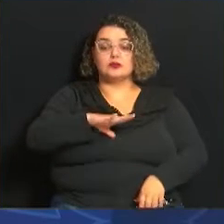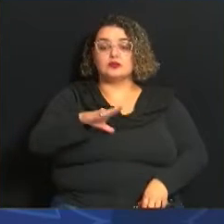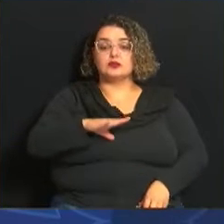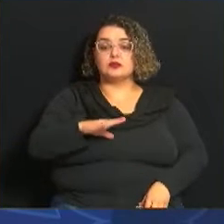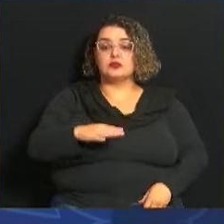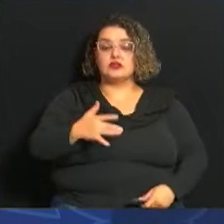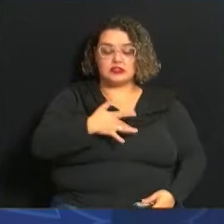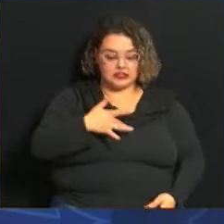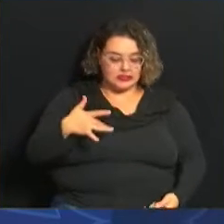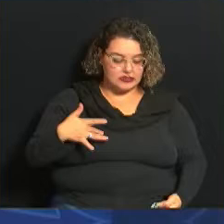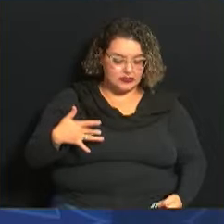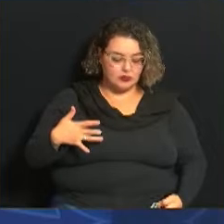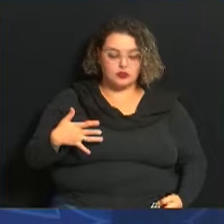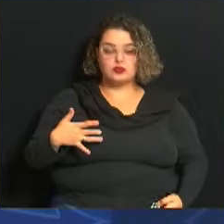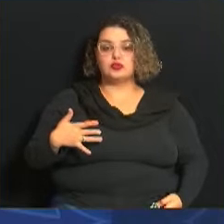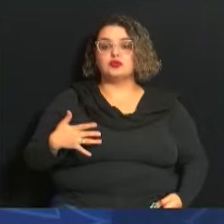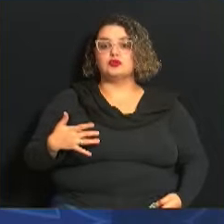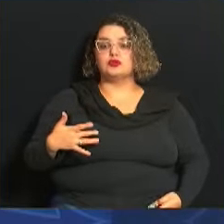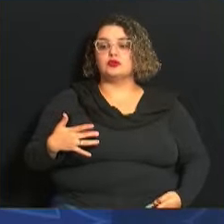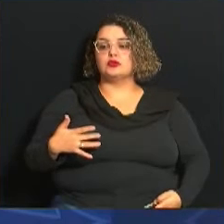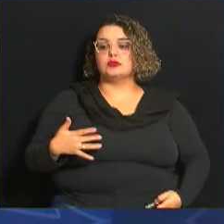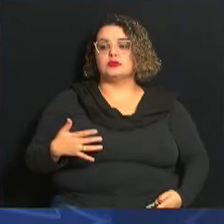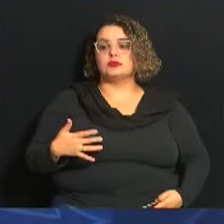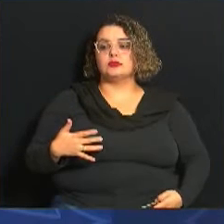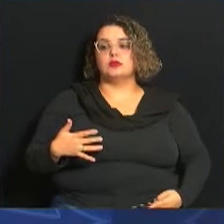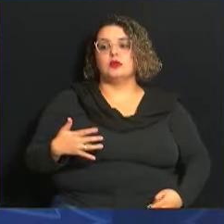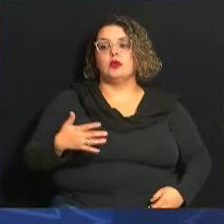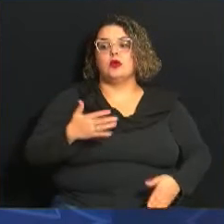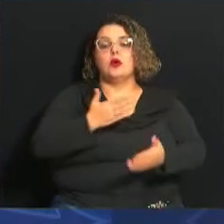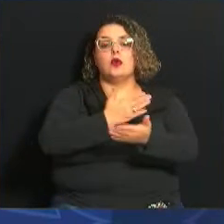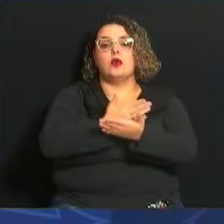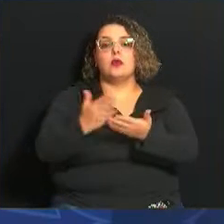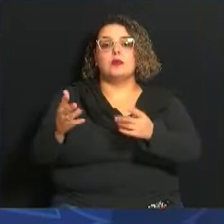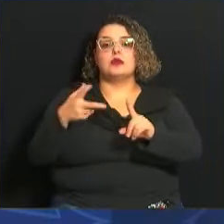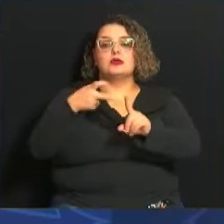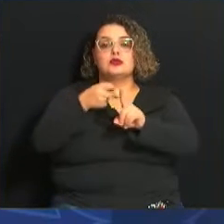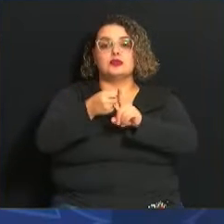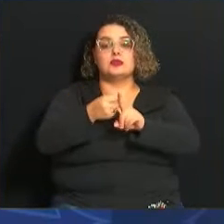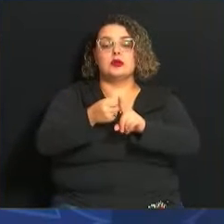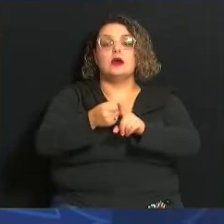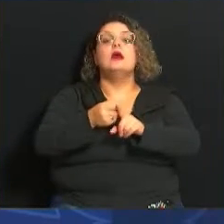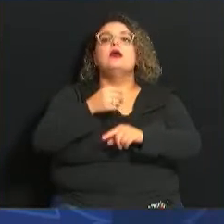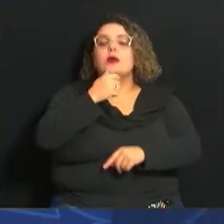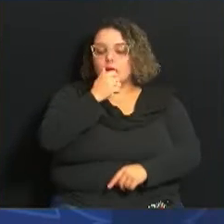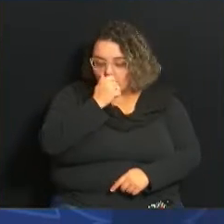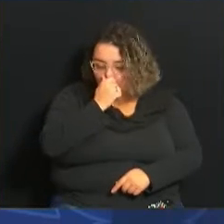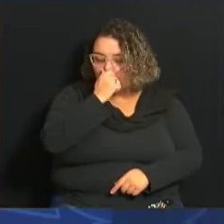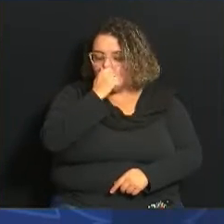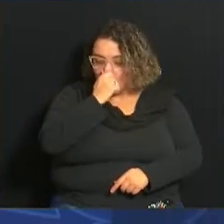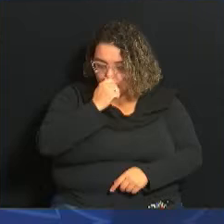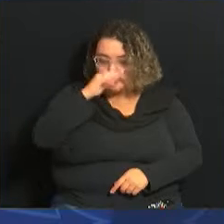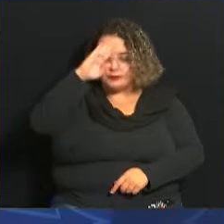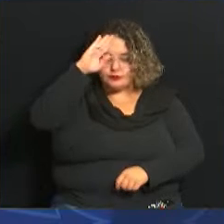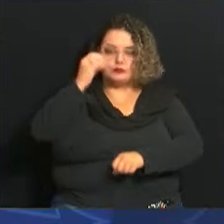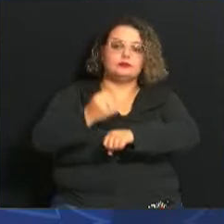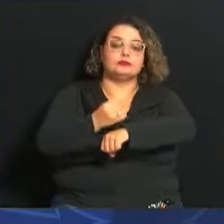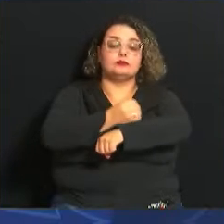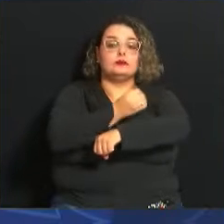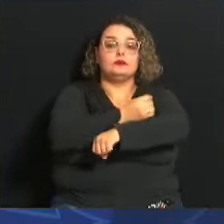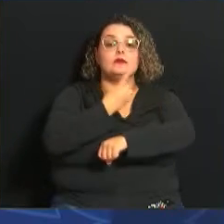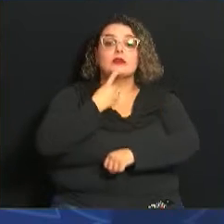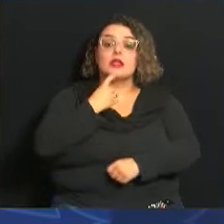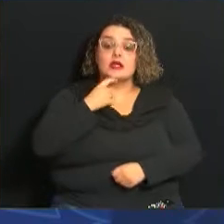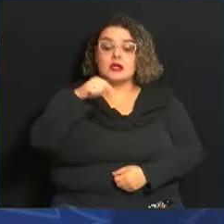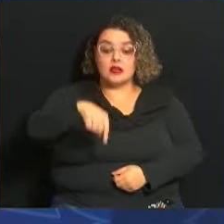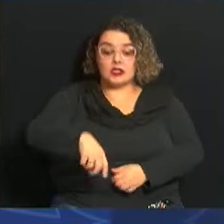Saúde iniciou a vacinação contra gripe e sarampo nas creches aqui de Campinas, porque